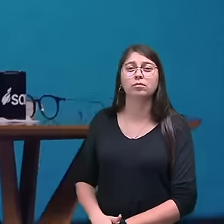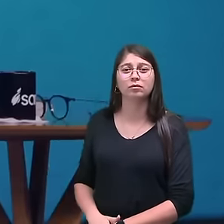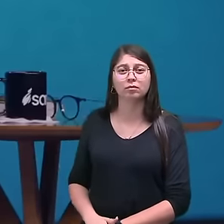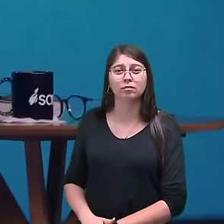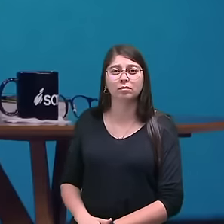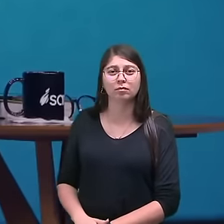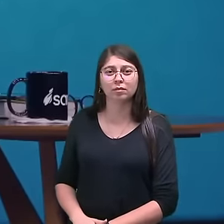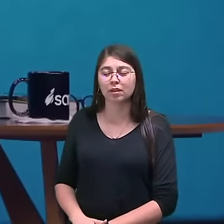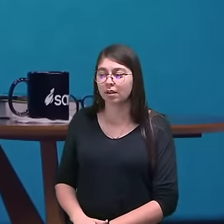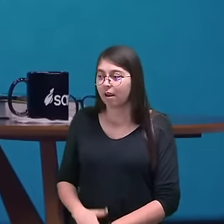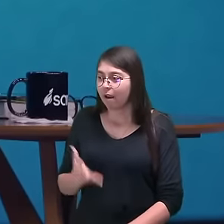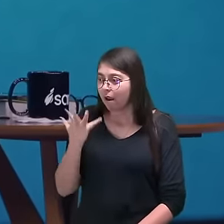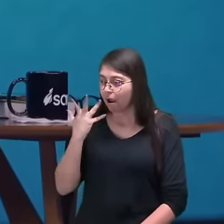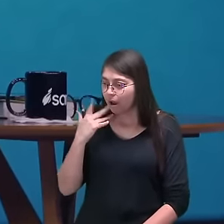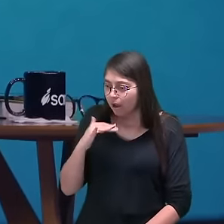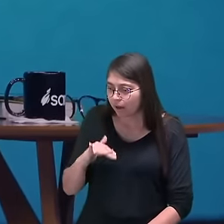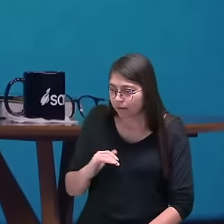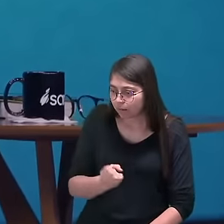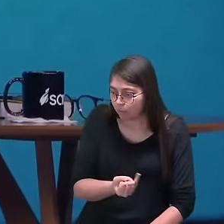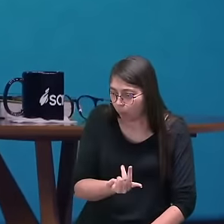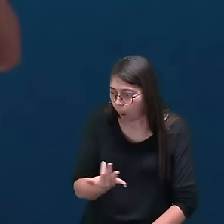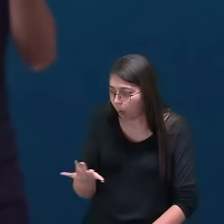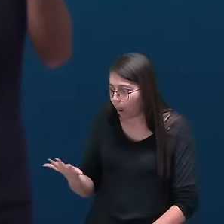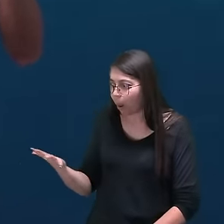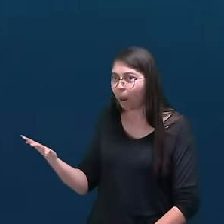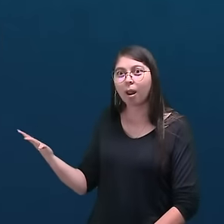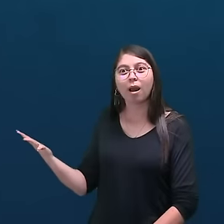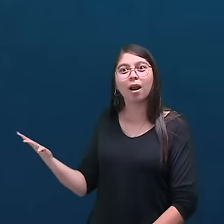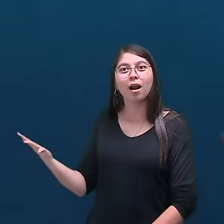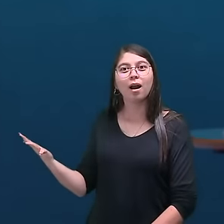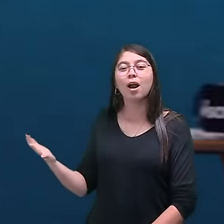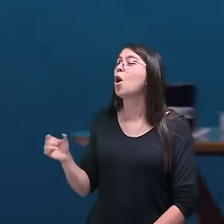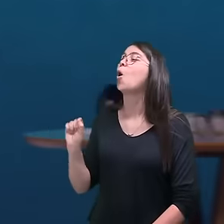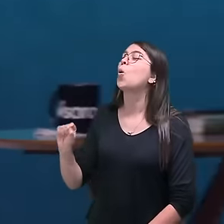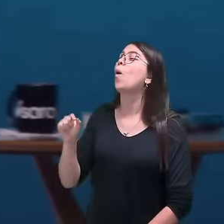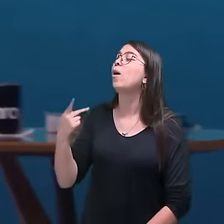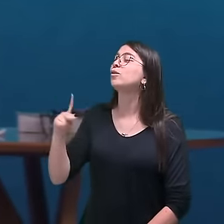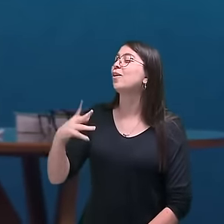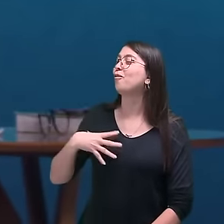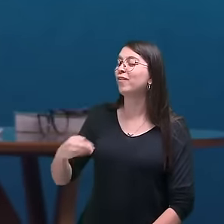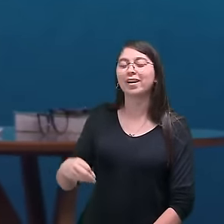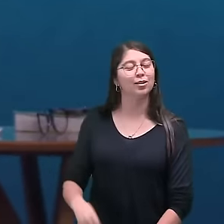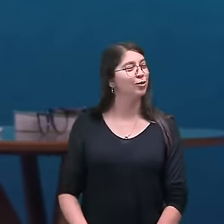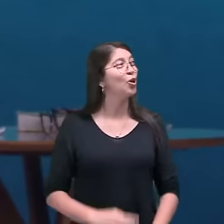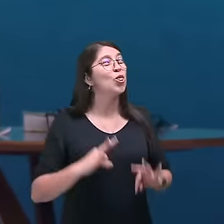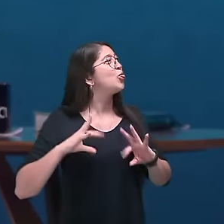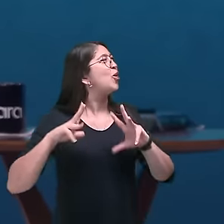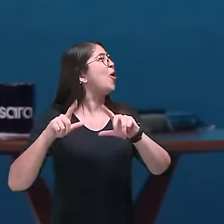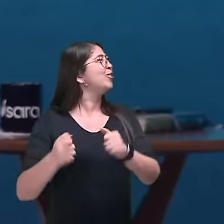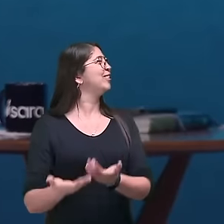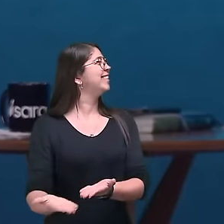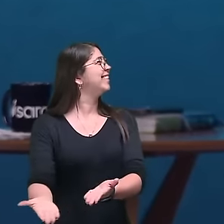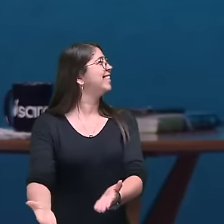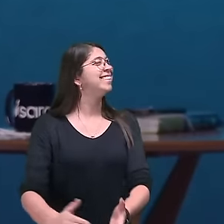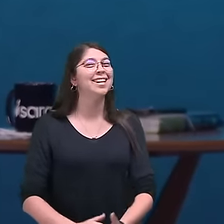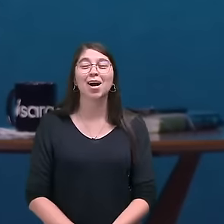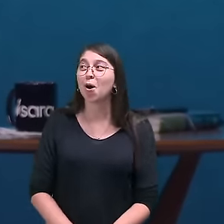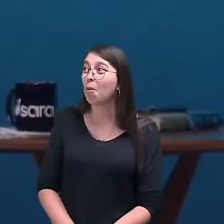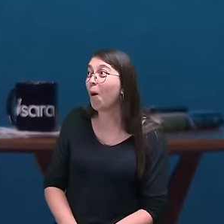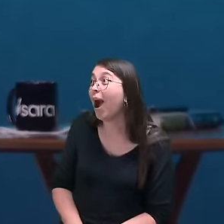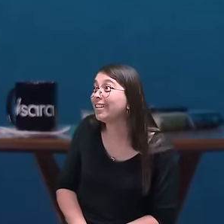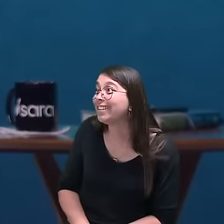um monte de criança. Eu falei: quem é filho da senhora? Falou: todos. Eu falei: o